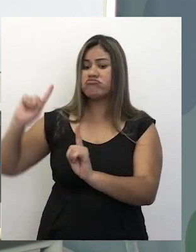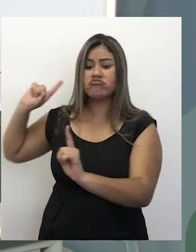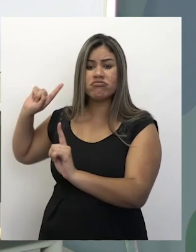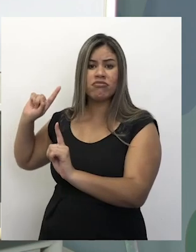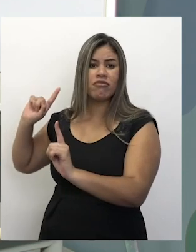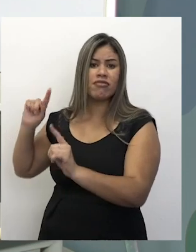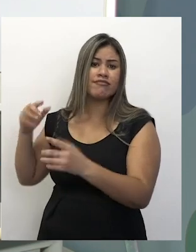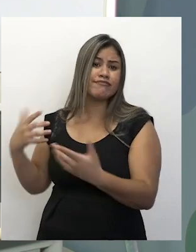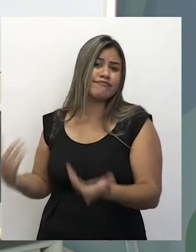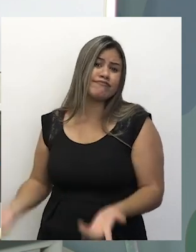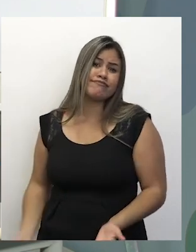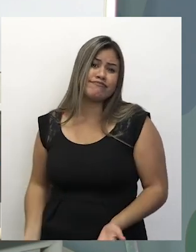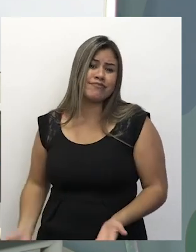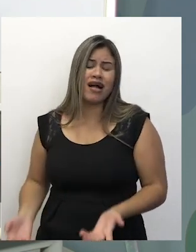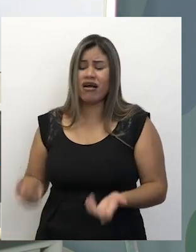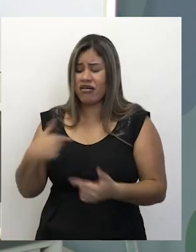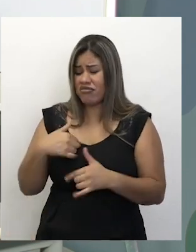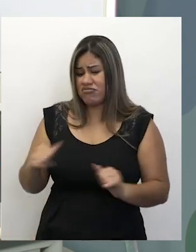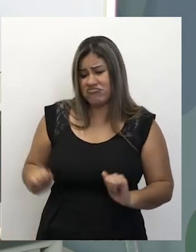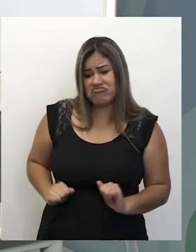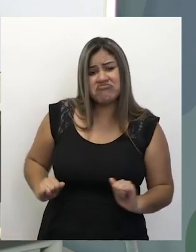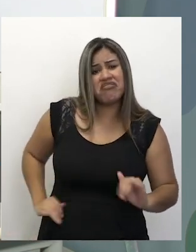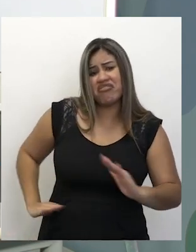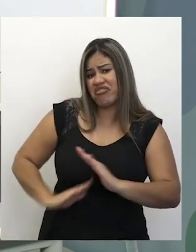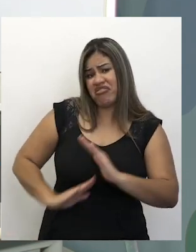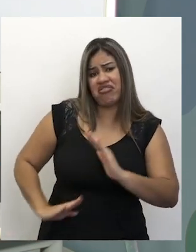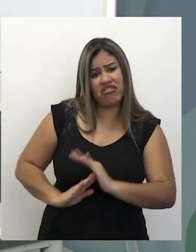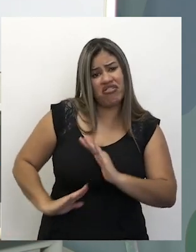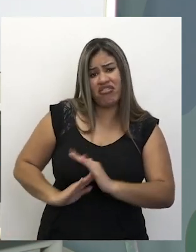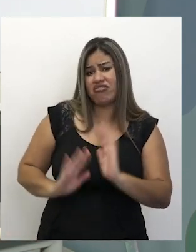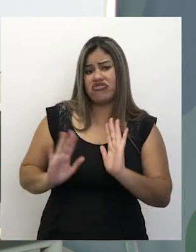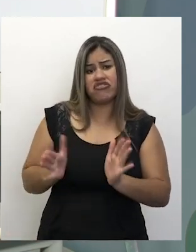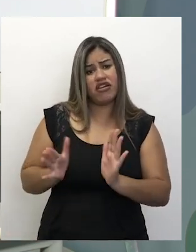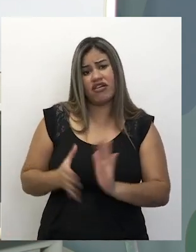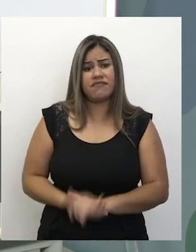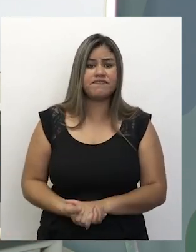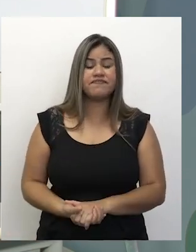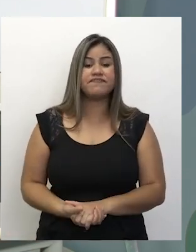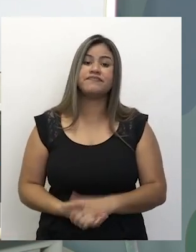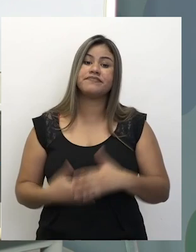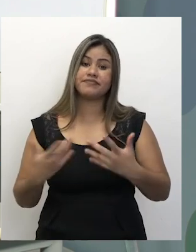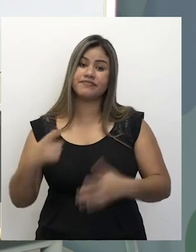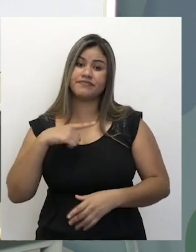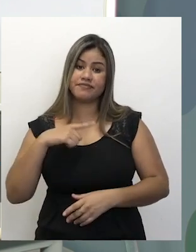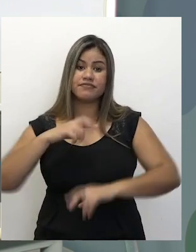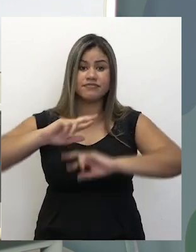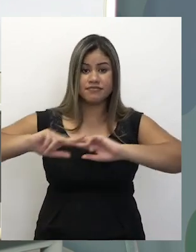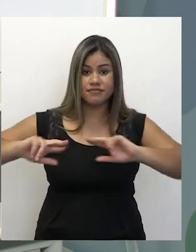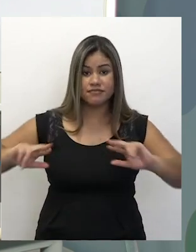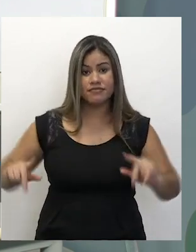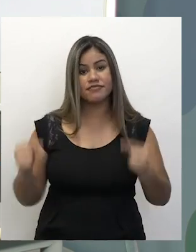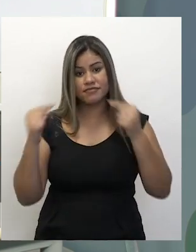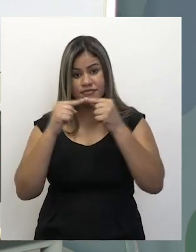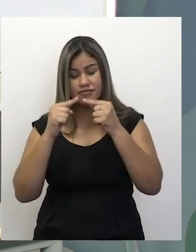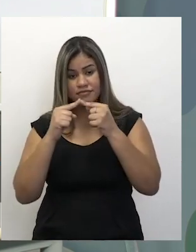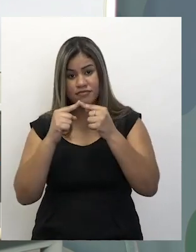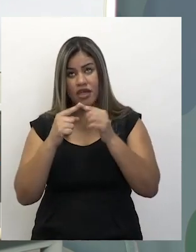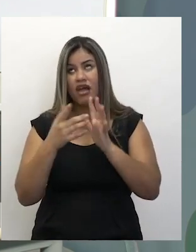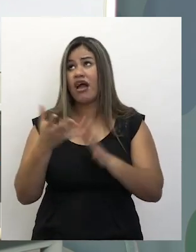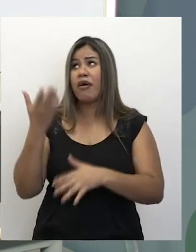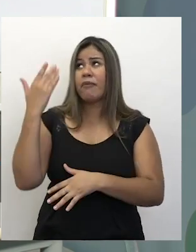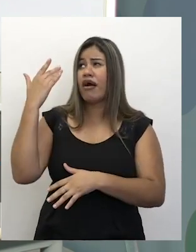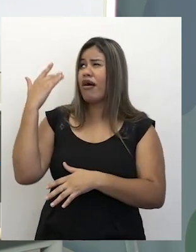glória eu já tô sofrendo o máximo né que fica subentendido isso então busca novas formas porque as antigas